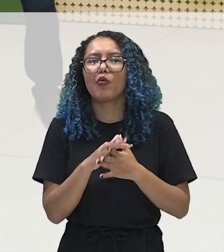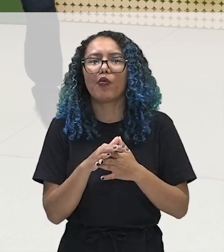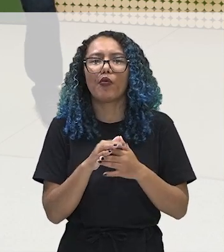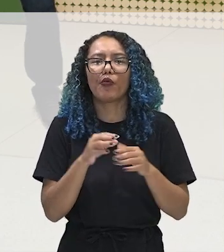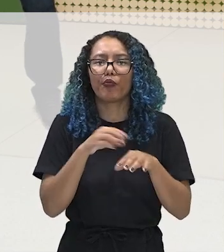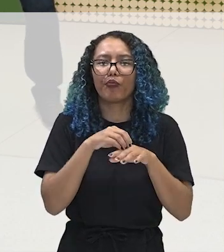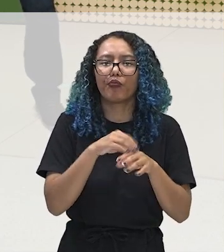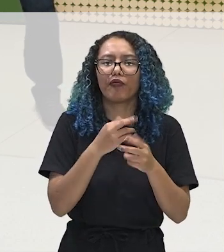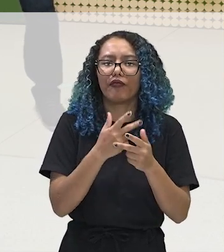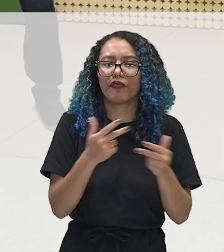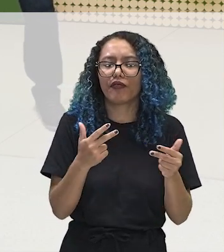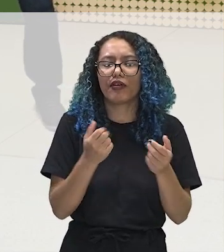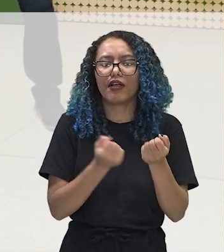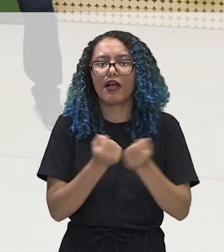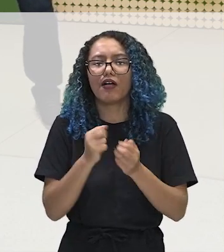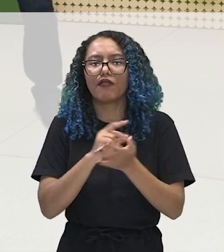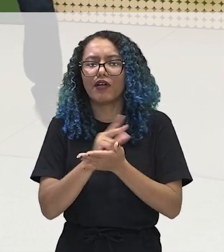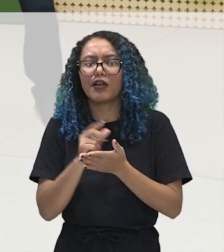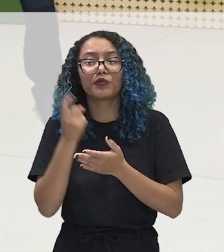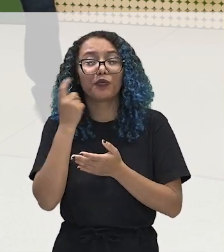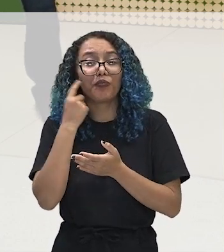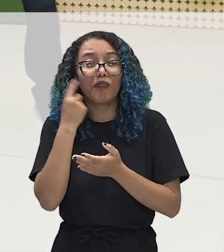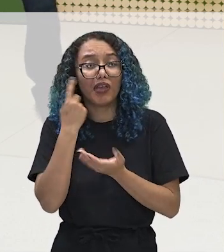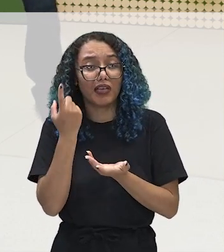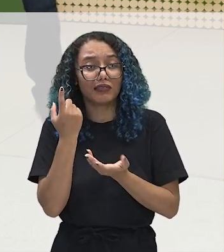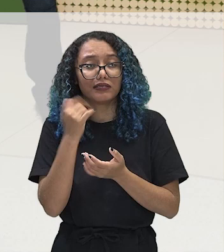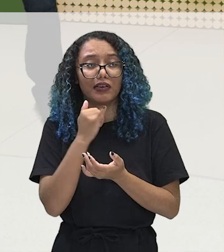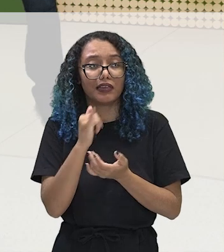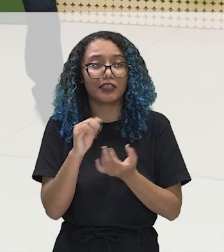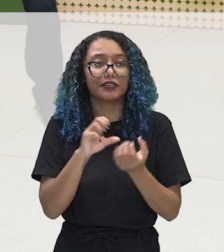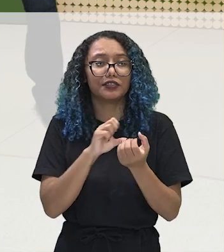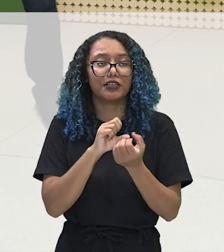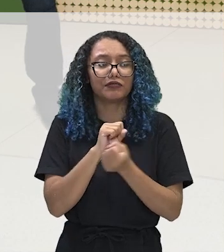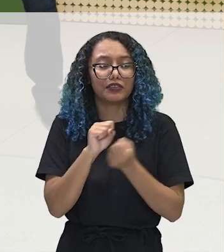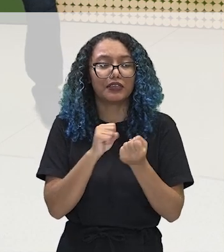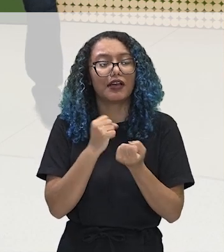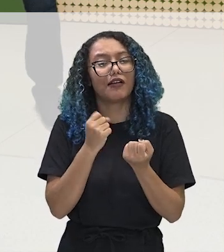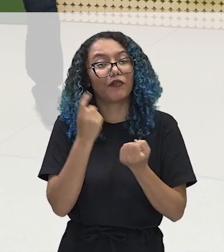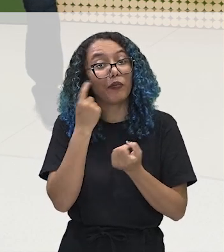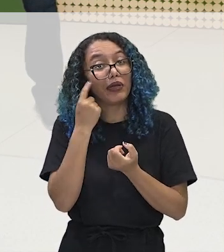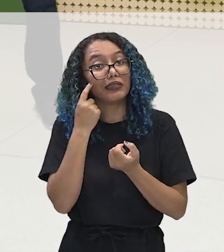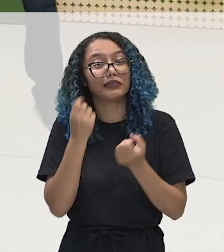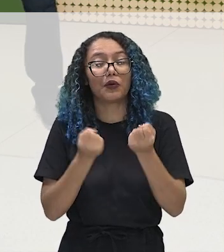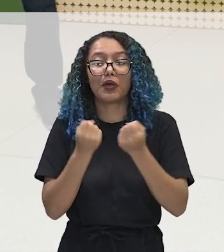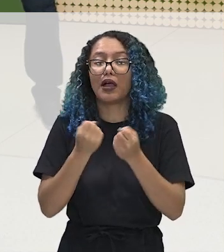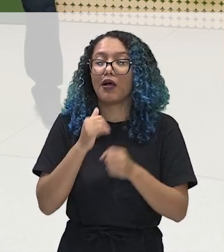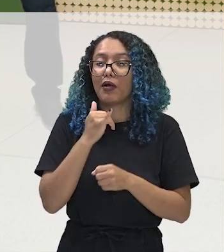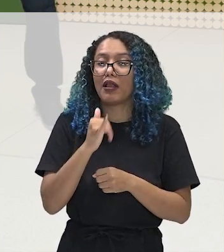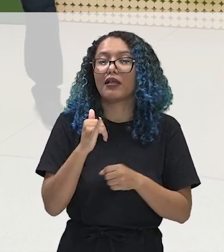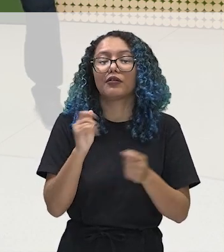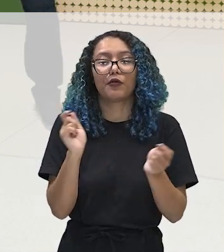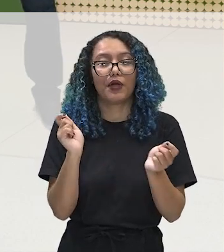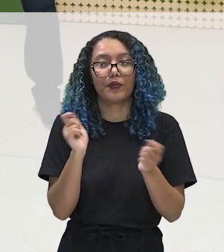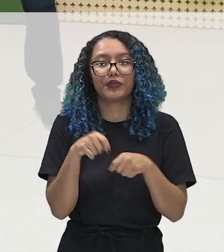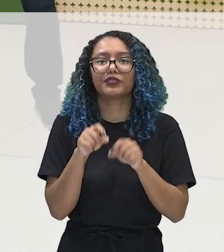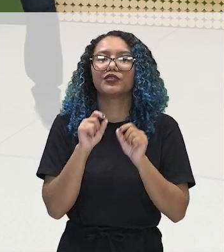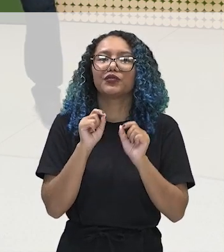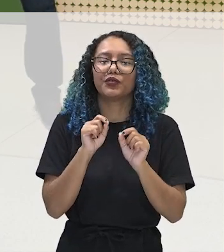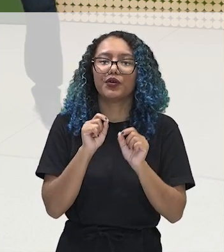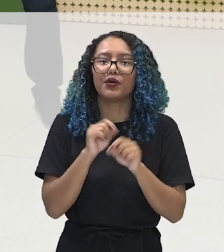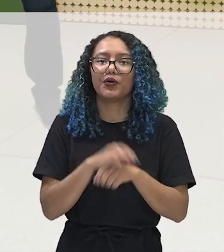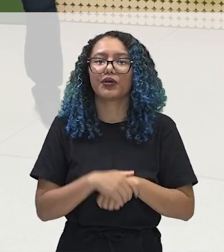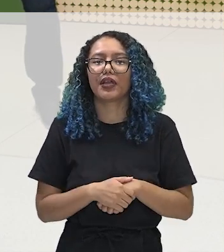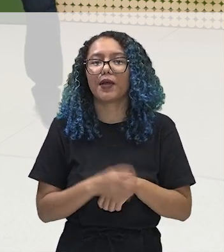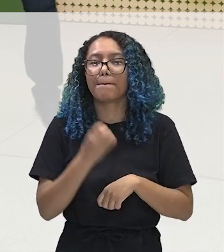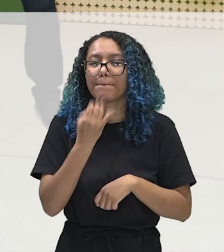pensem sempre na energia sustentável, pensem sempre no carro elétrico. Ele pode ser uma solução aí para que o nosso